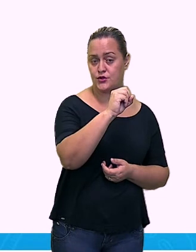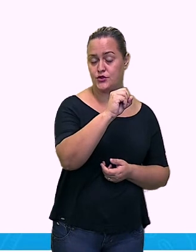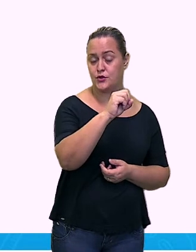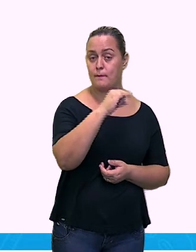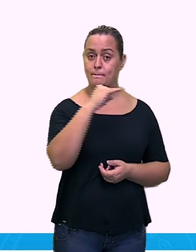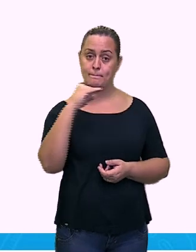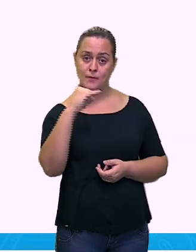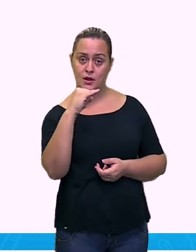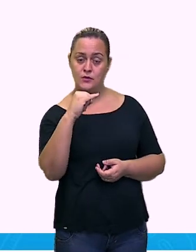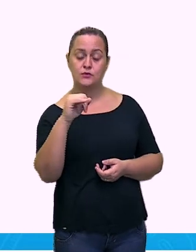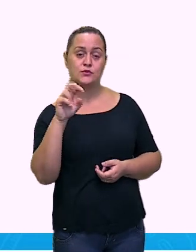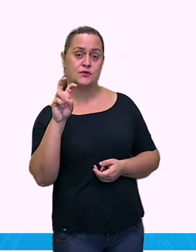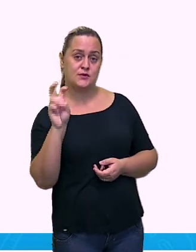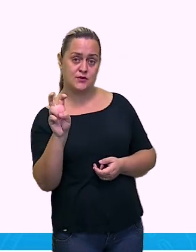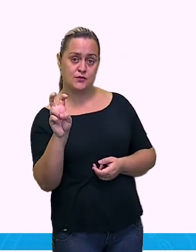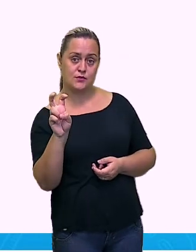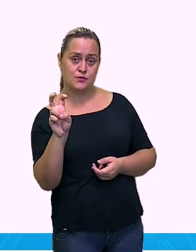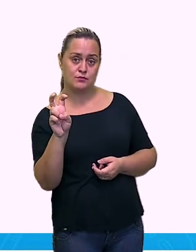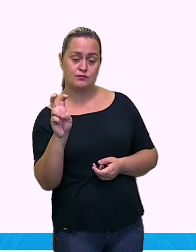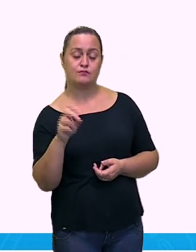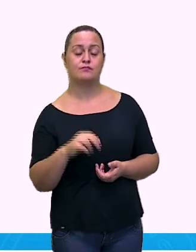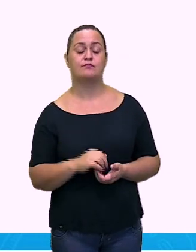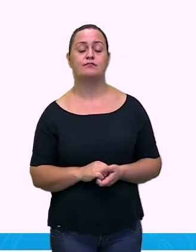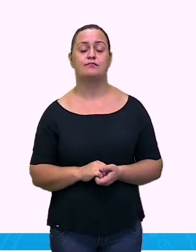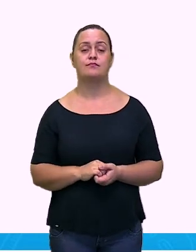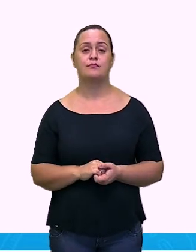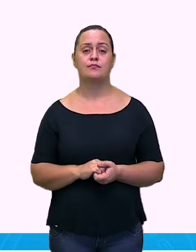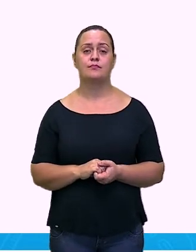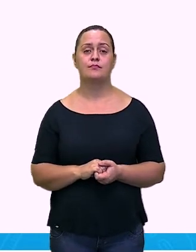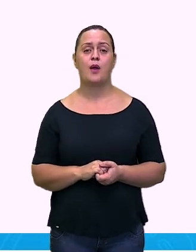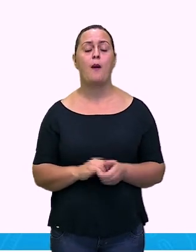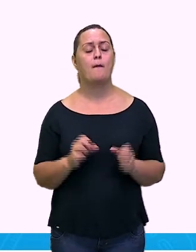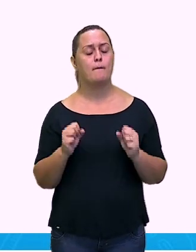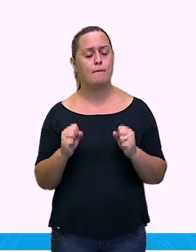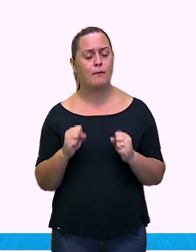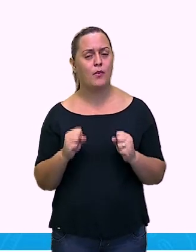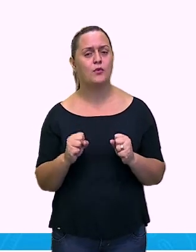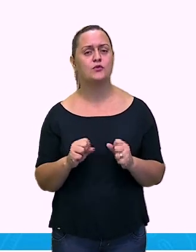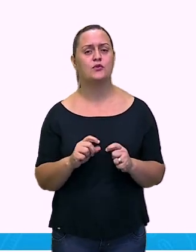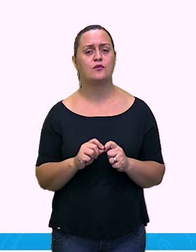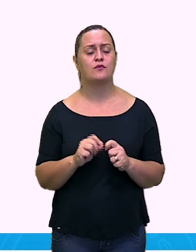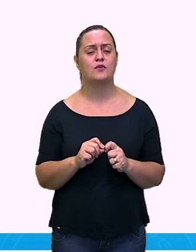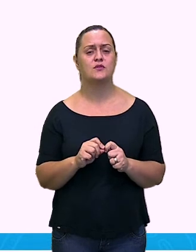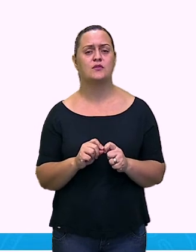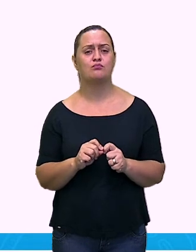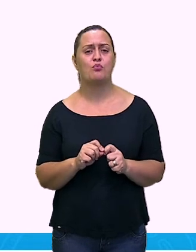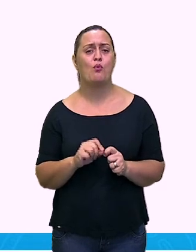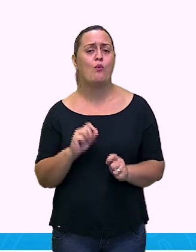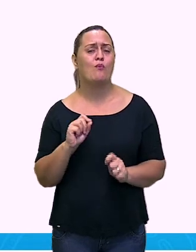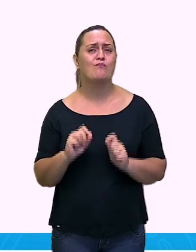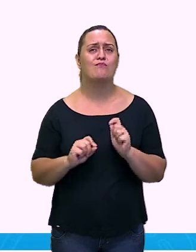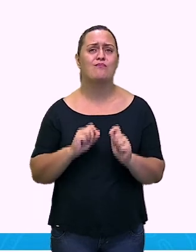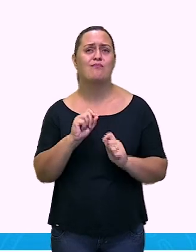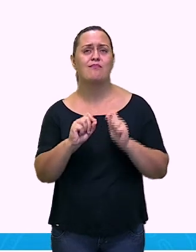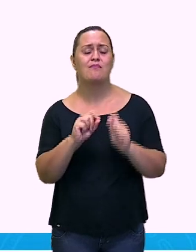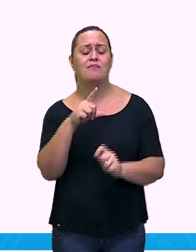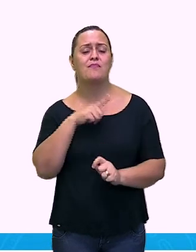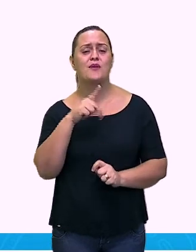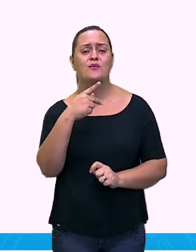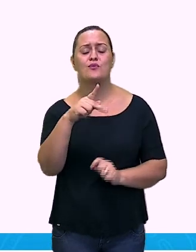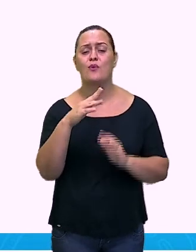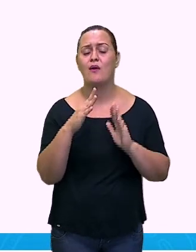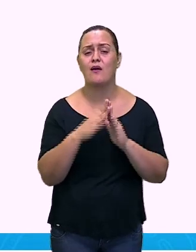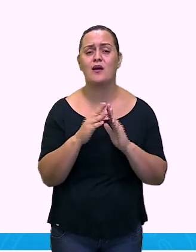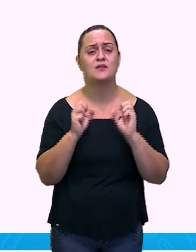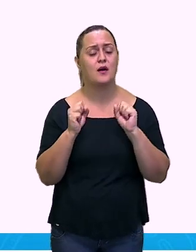subtração normal ou também fazer igual eu falei com vocês usando um recurso que você tem aí na sua casa